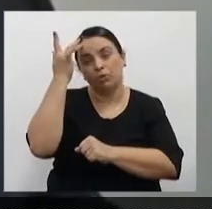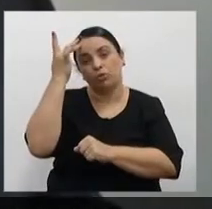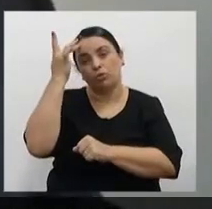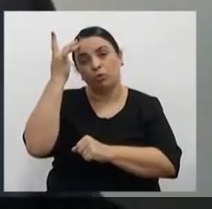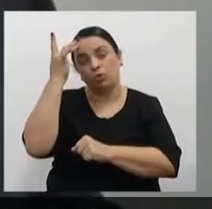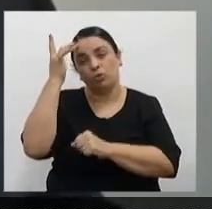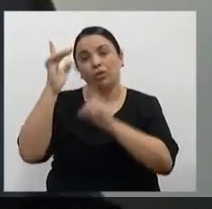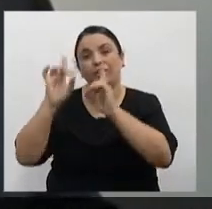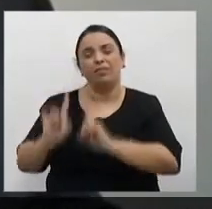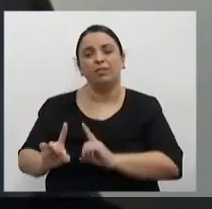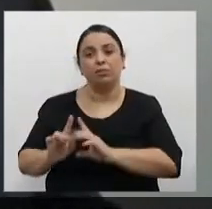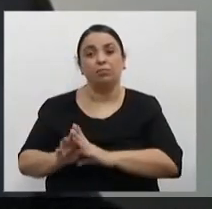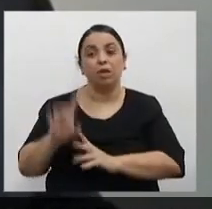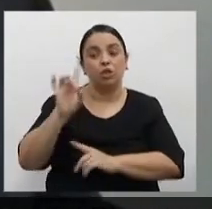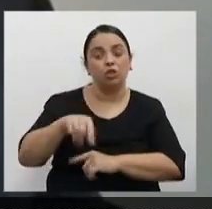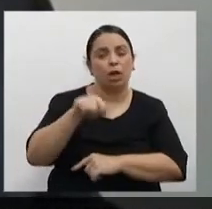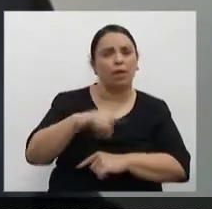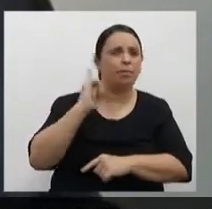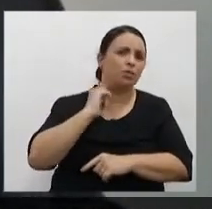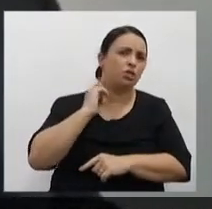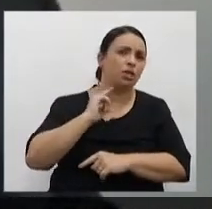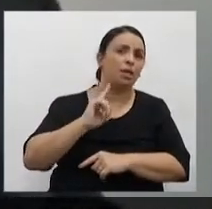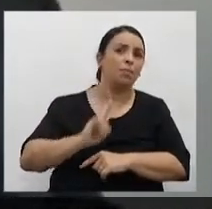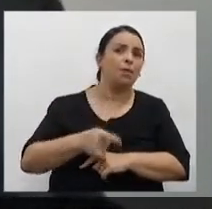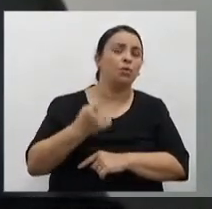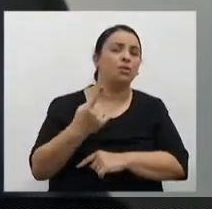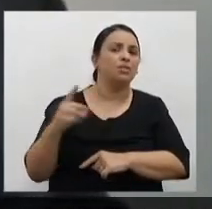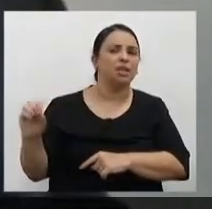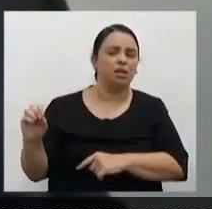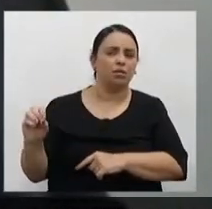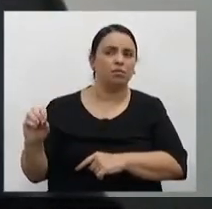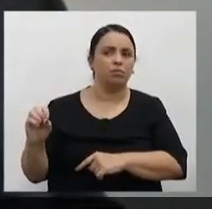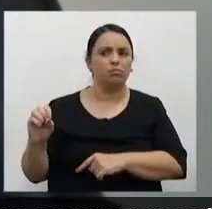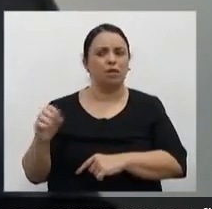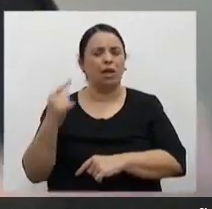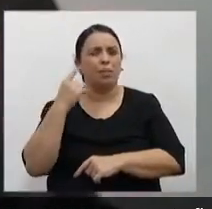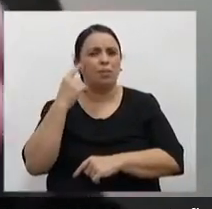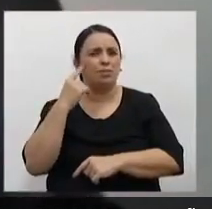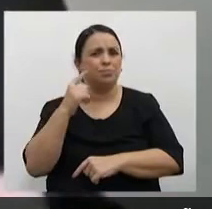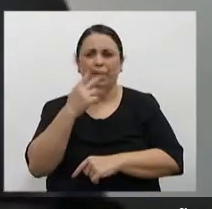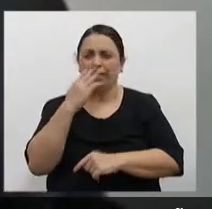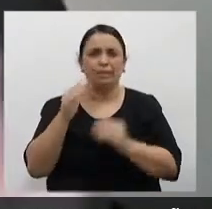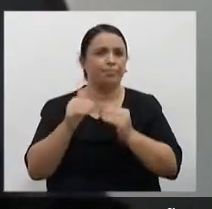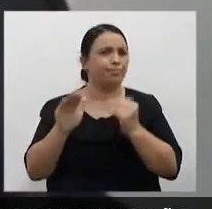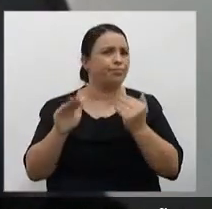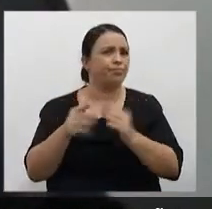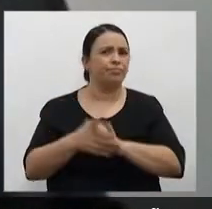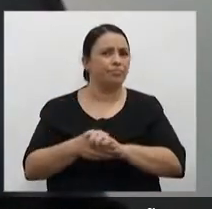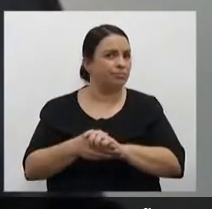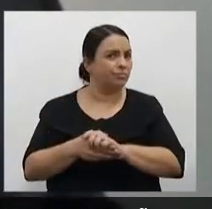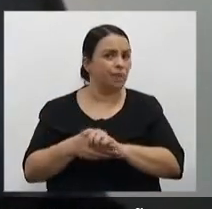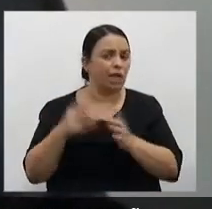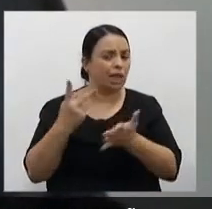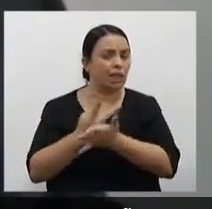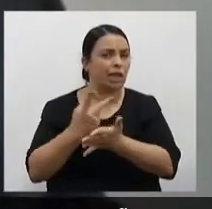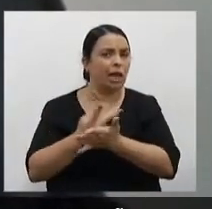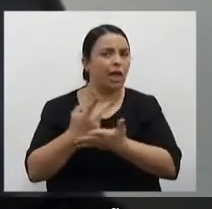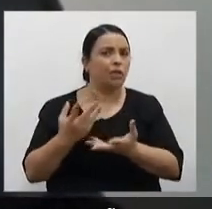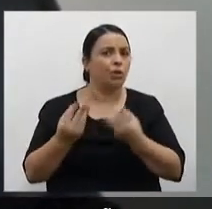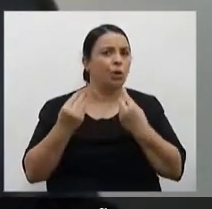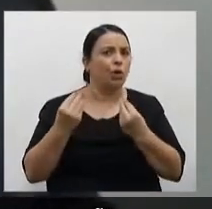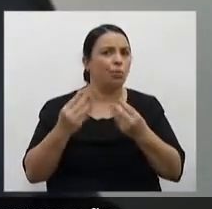1.100. Então, só de você olhar esse número, você já vê que isso não está batendo. Não precisa nem fazer conta e nem procurar dados